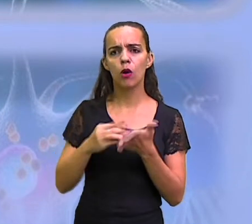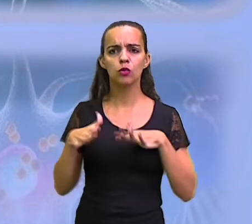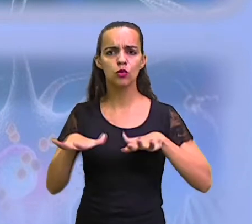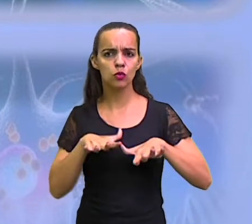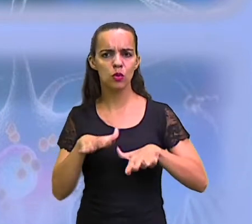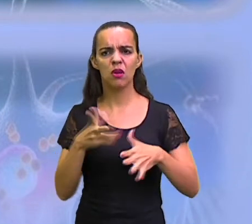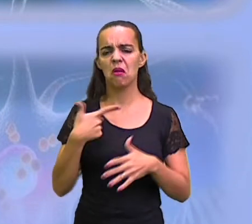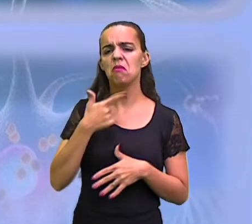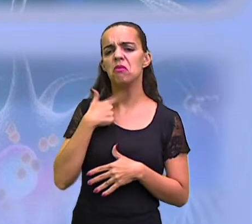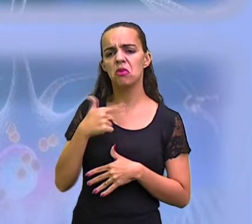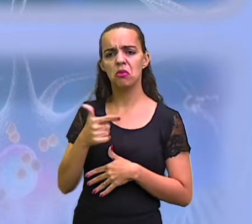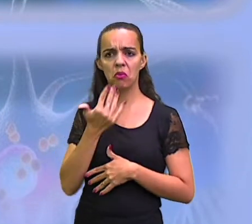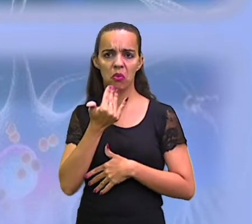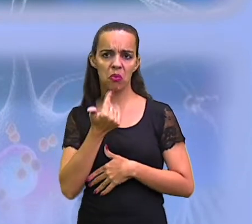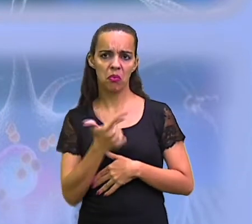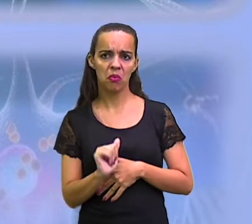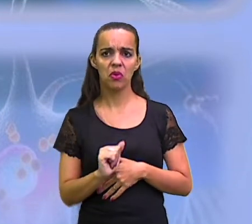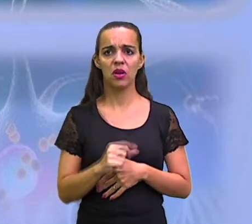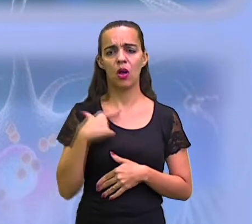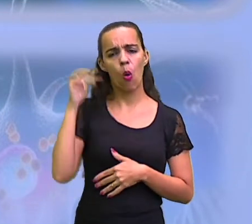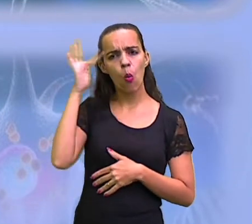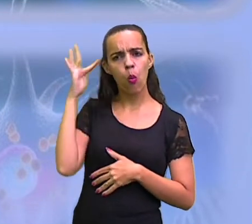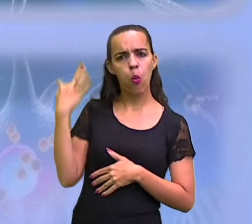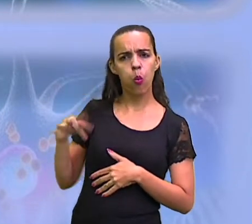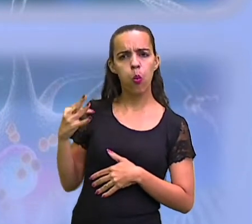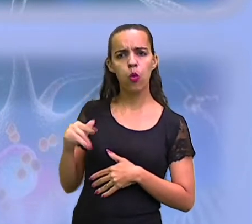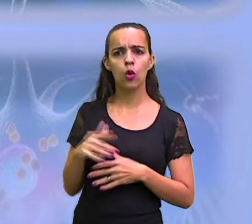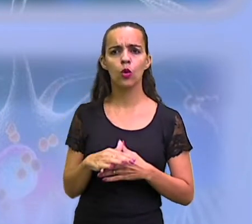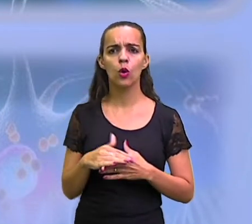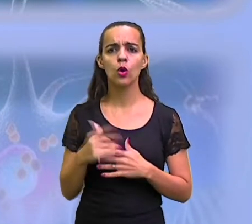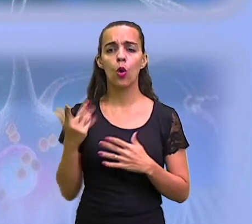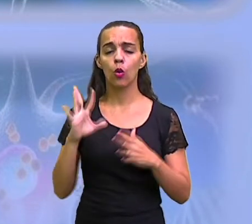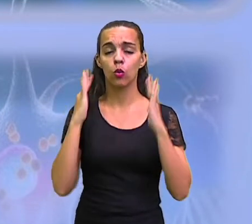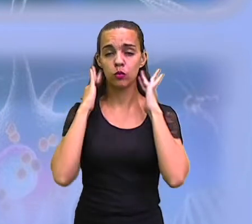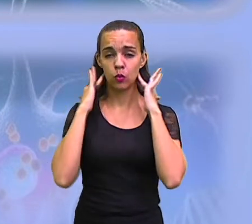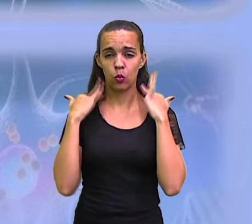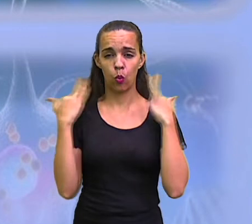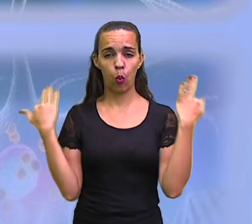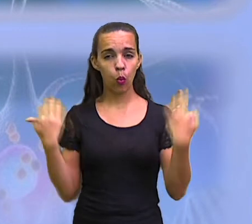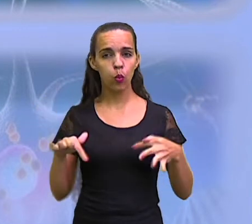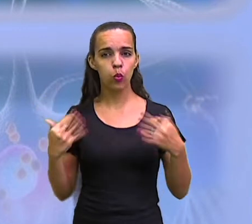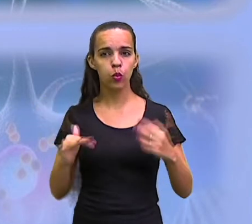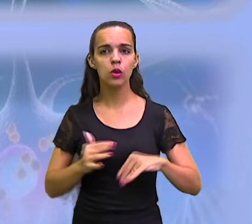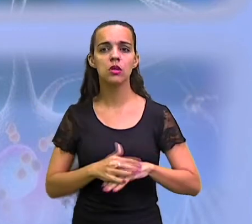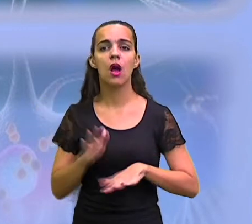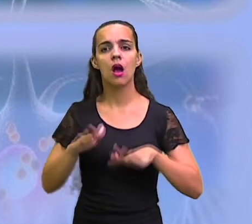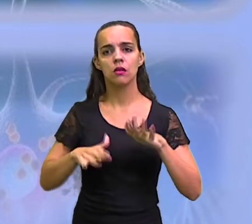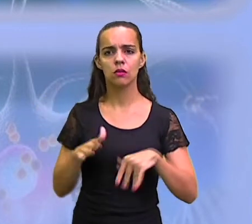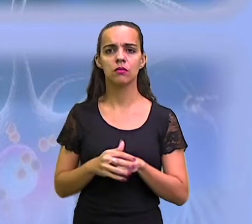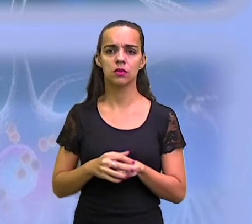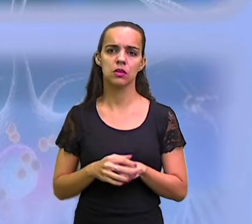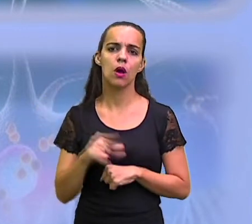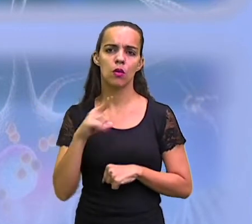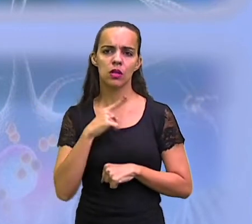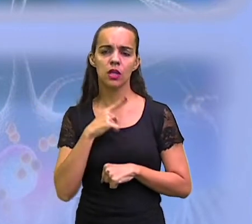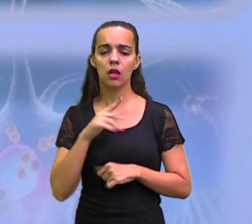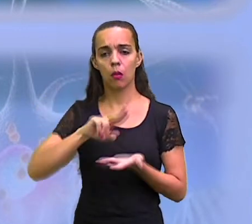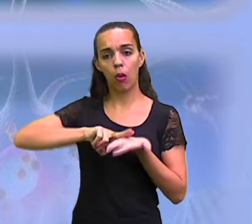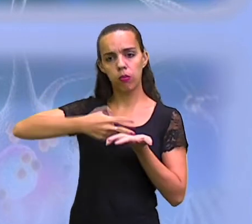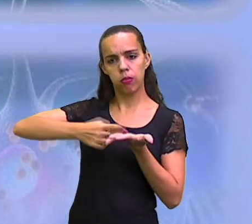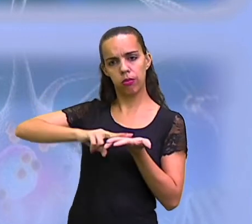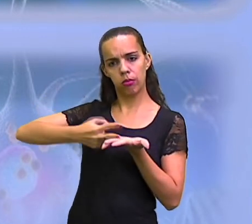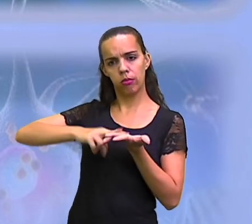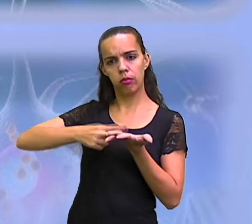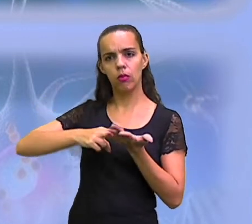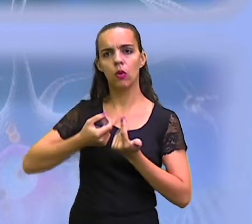recusa de comer, dor de cabeça, dor na região do pescoço e, às vezes, a convulsão.